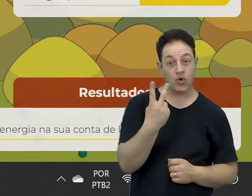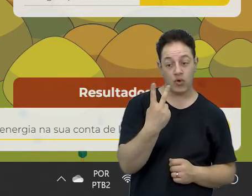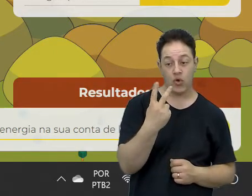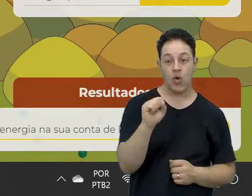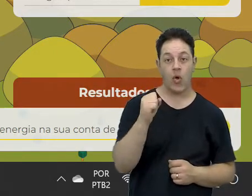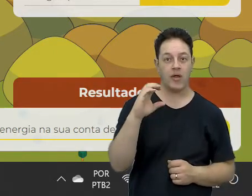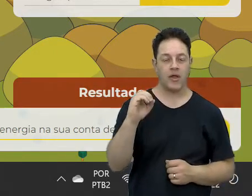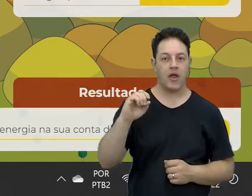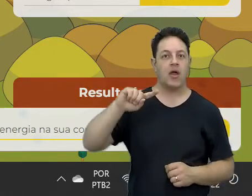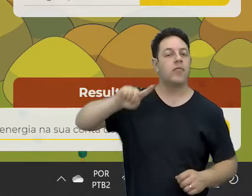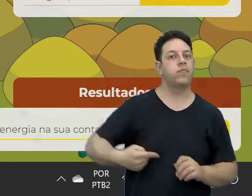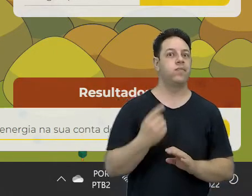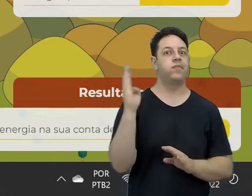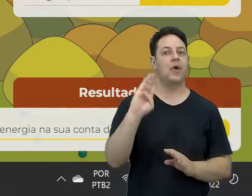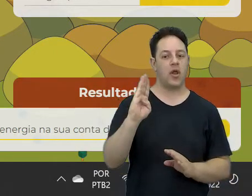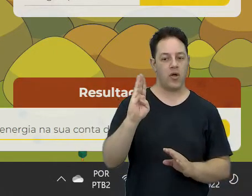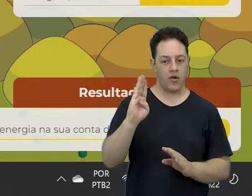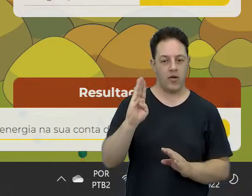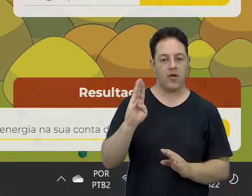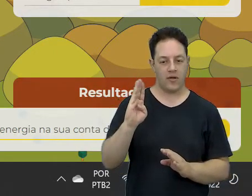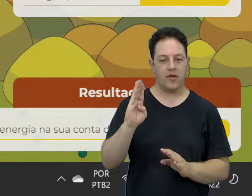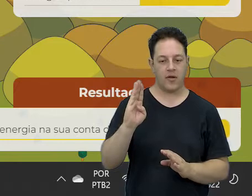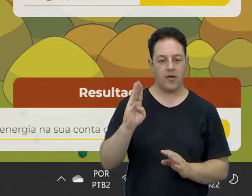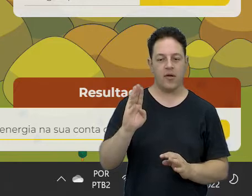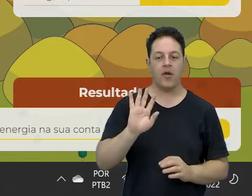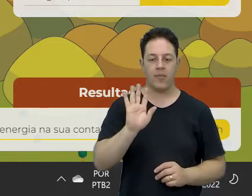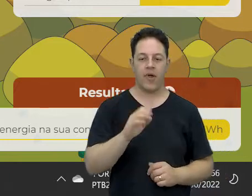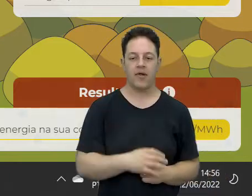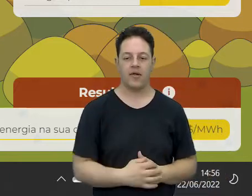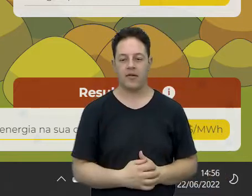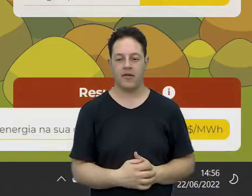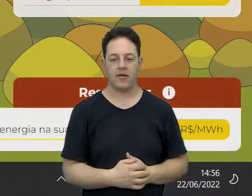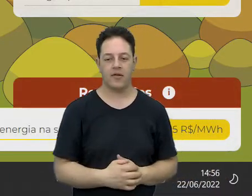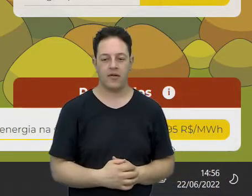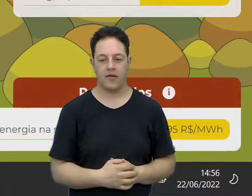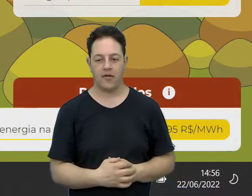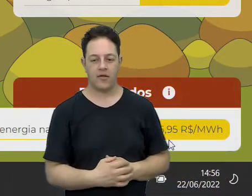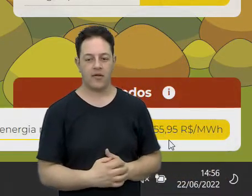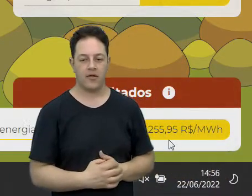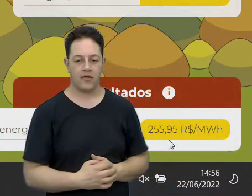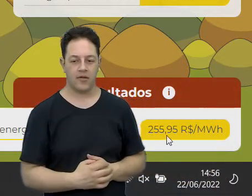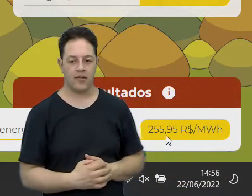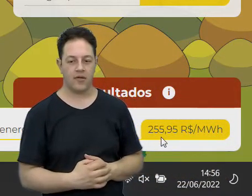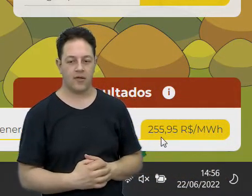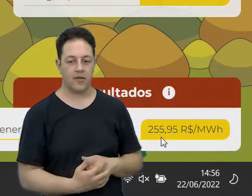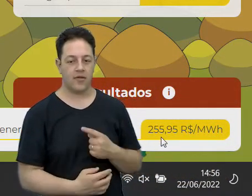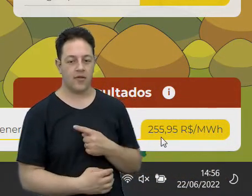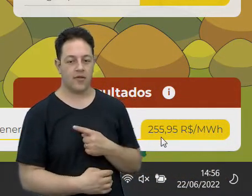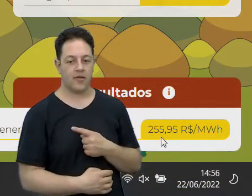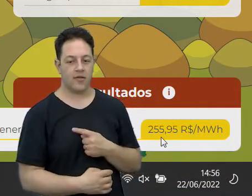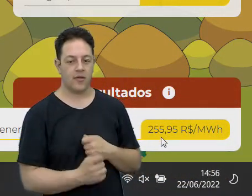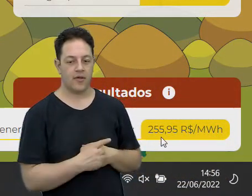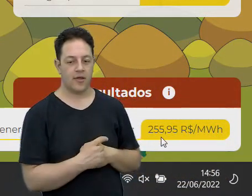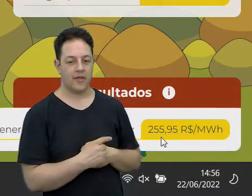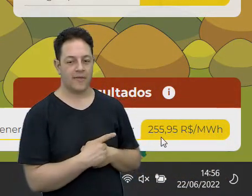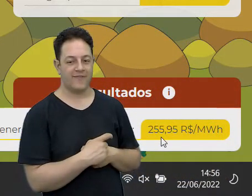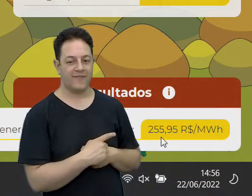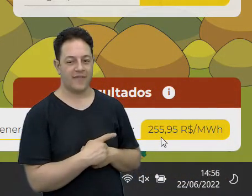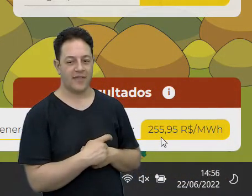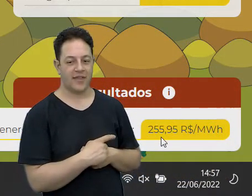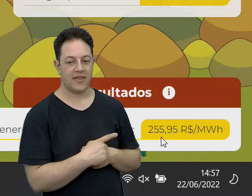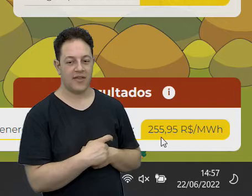nem lembro mais quanto que era na outra. Peraí, mas ficou R$100 por, aqui, por megawatt. Por megawatt. Aqui foi